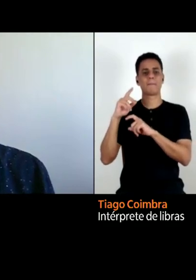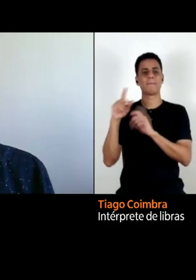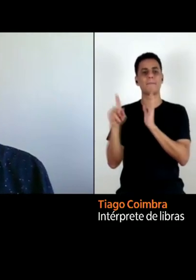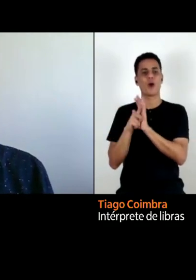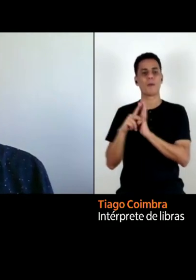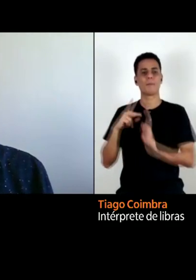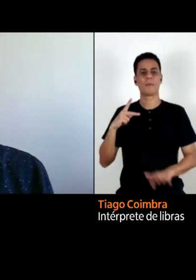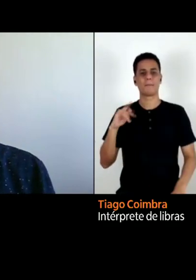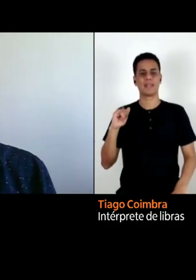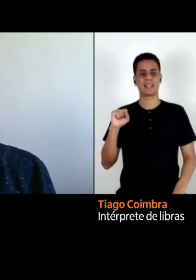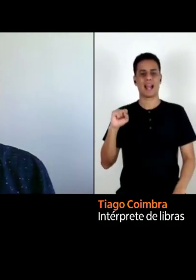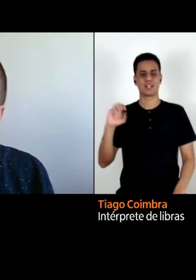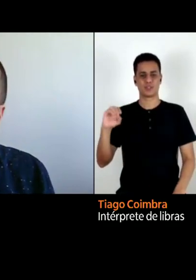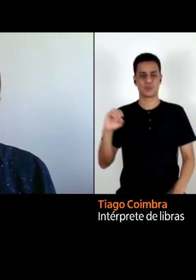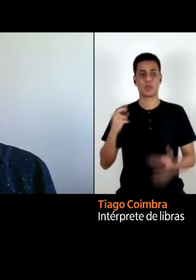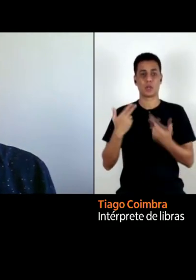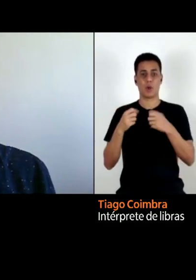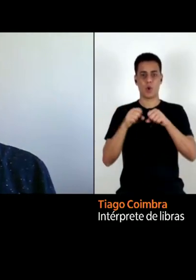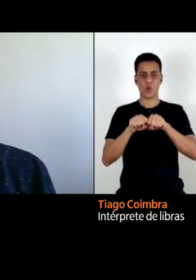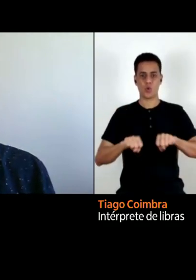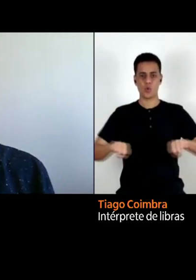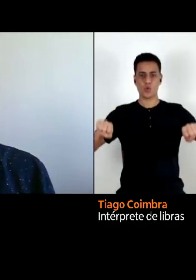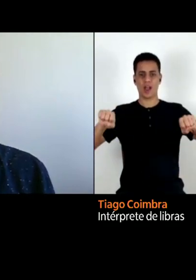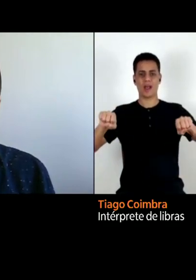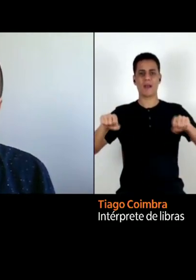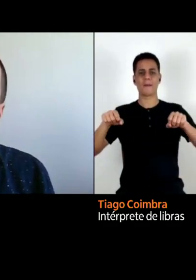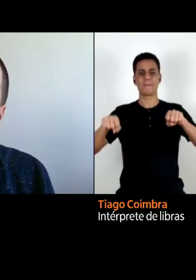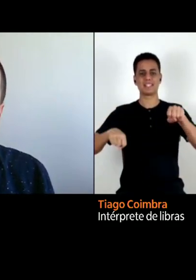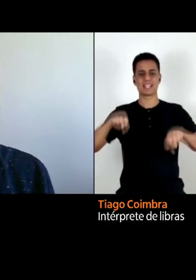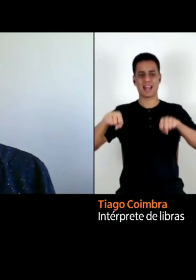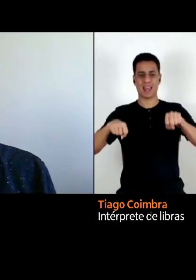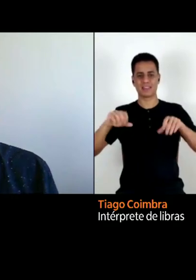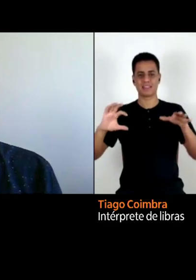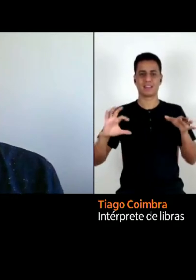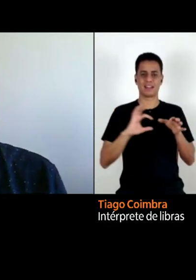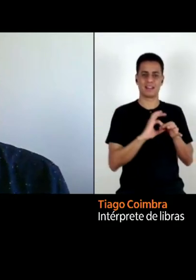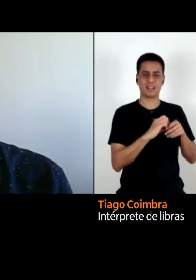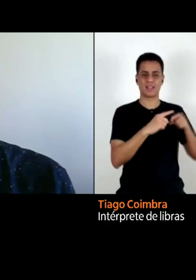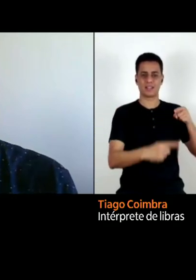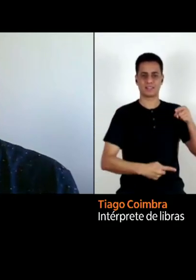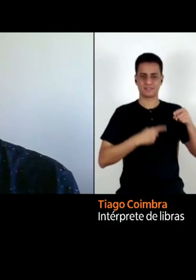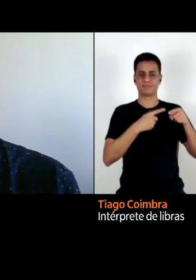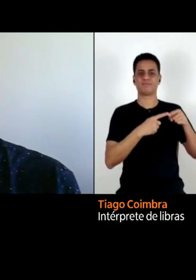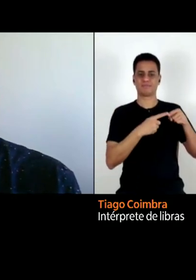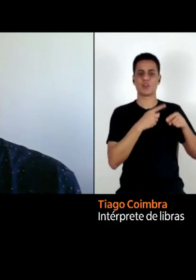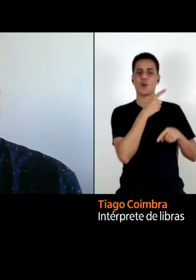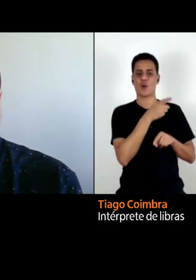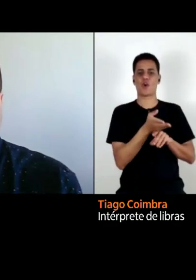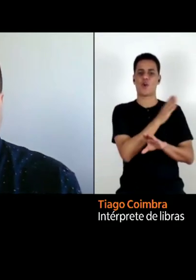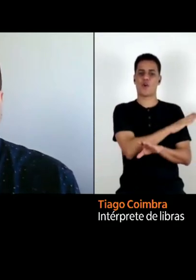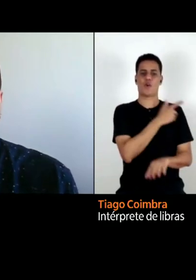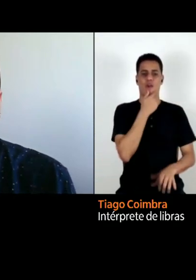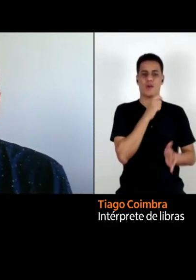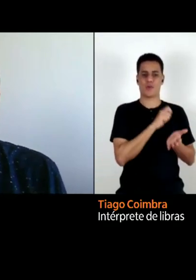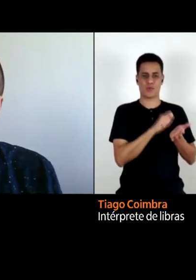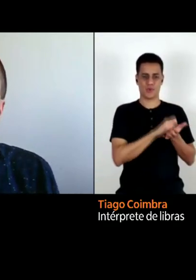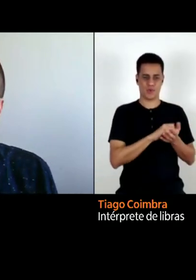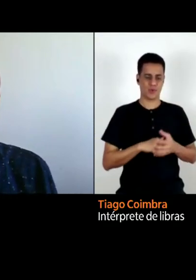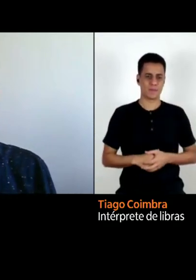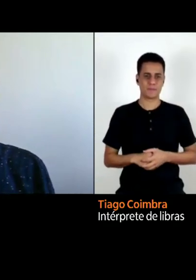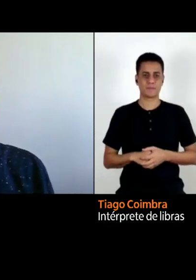talvez fizesse conjunto com a roda de bicicleta do Champiana. Ao lado temos uma obra de Max